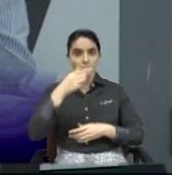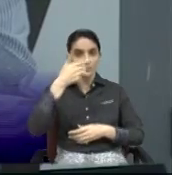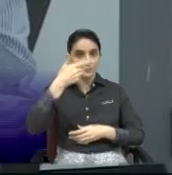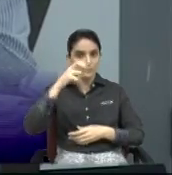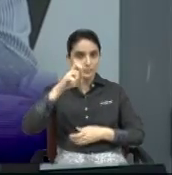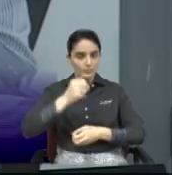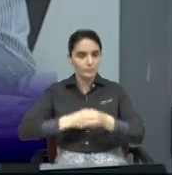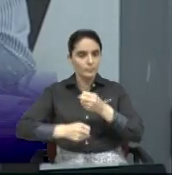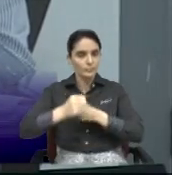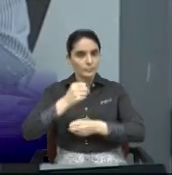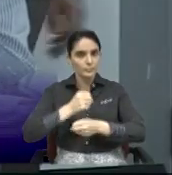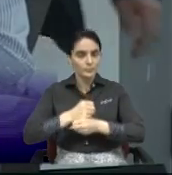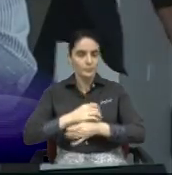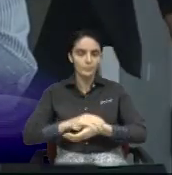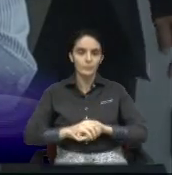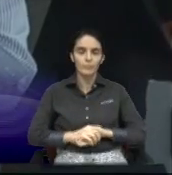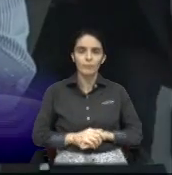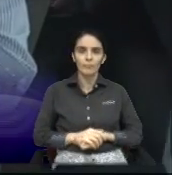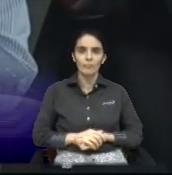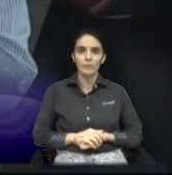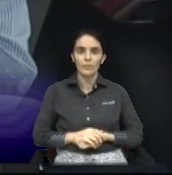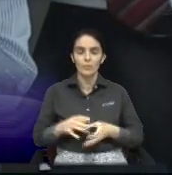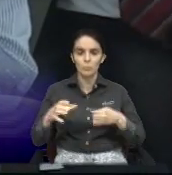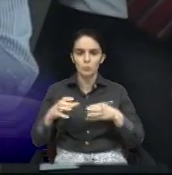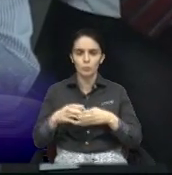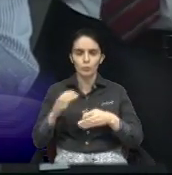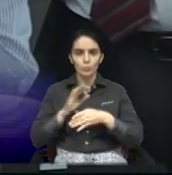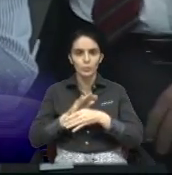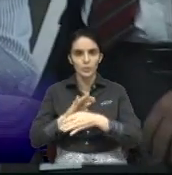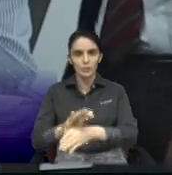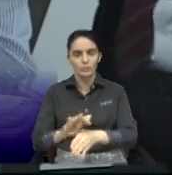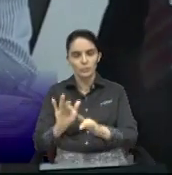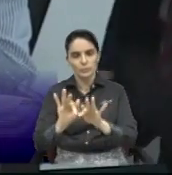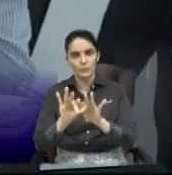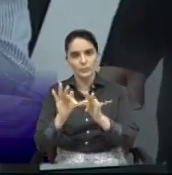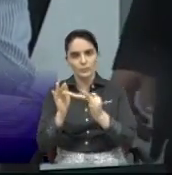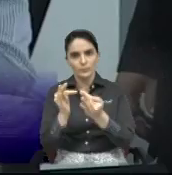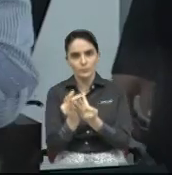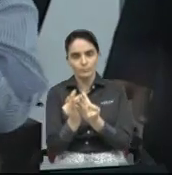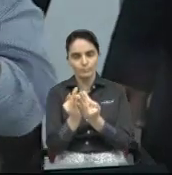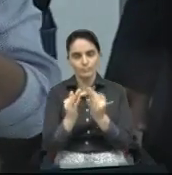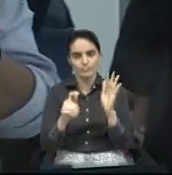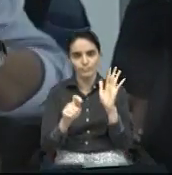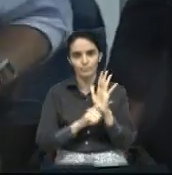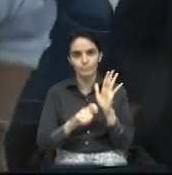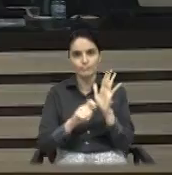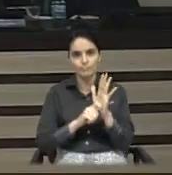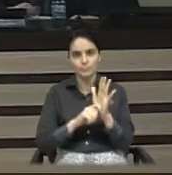de autoajuda em relação ao apoio, principalmente às famílias, na questão de álcool e drogas. Muito obrigada.